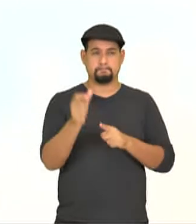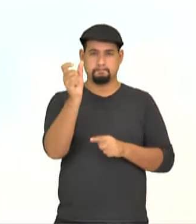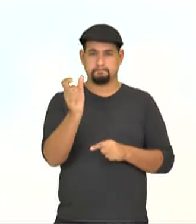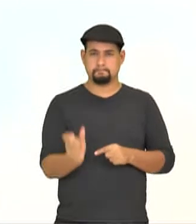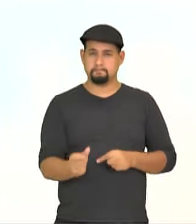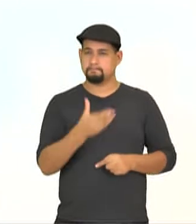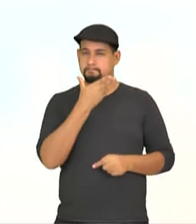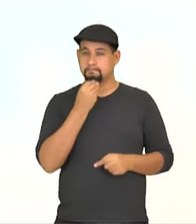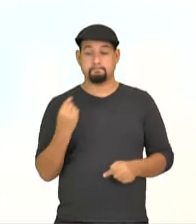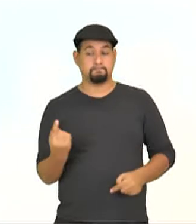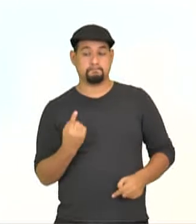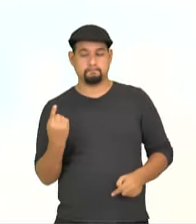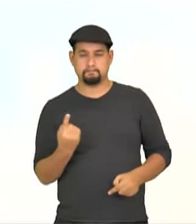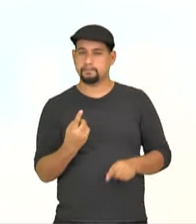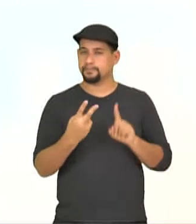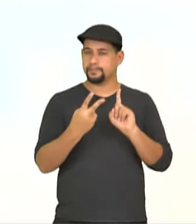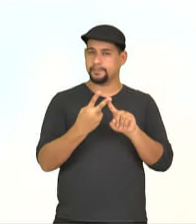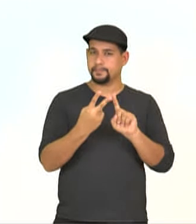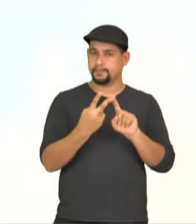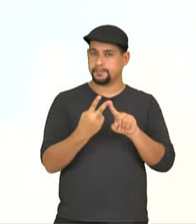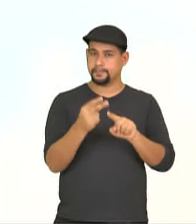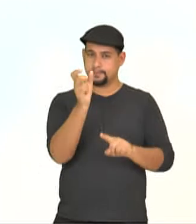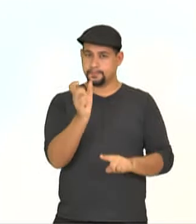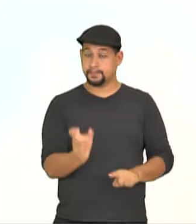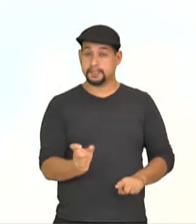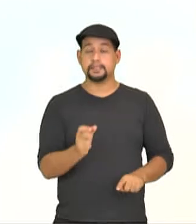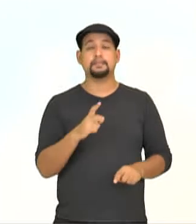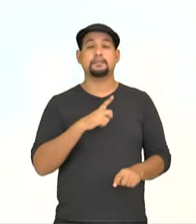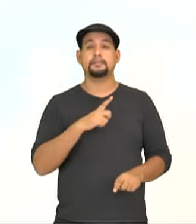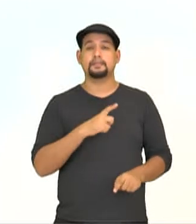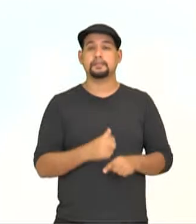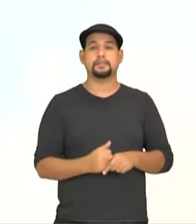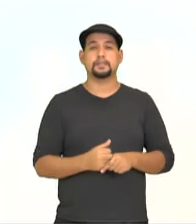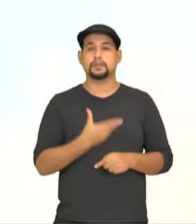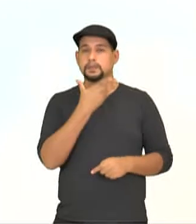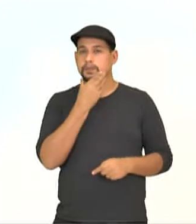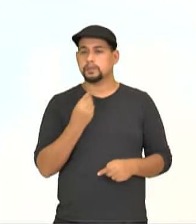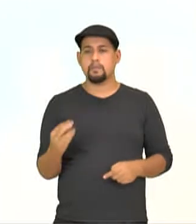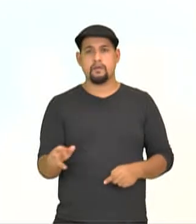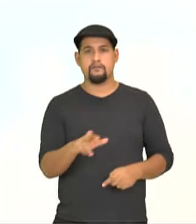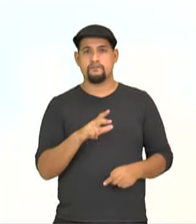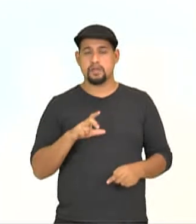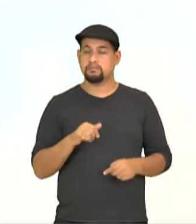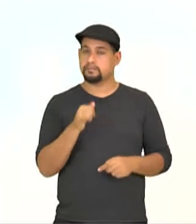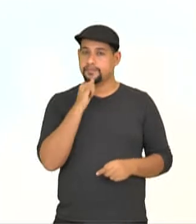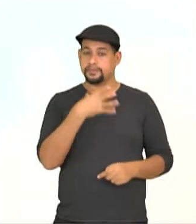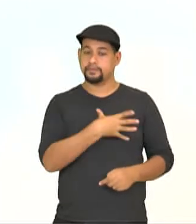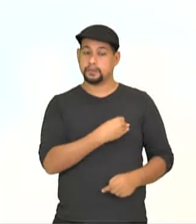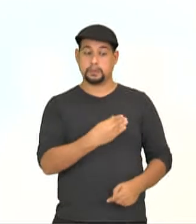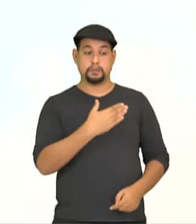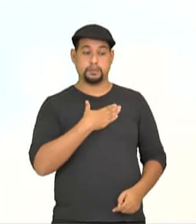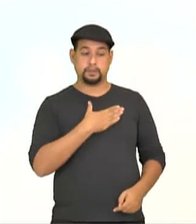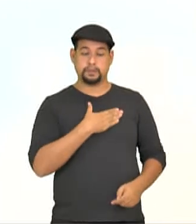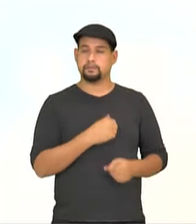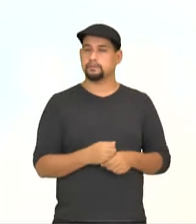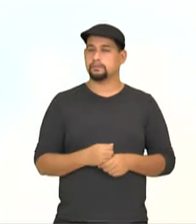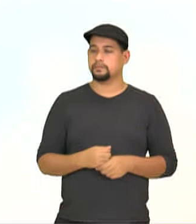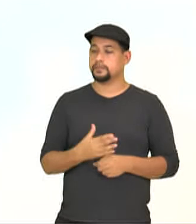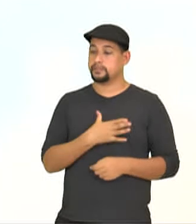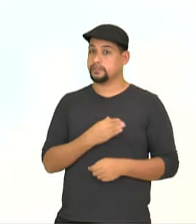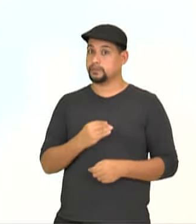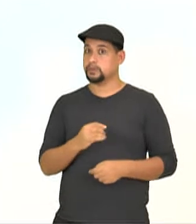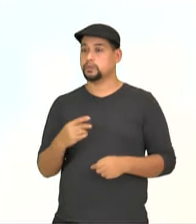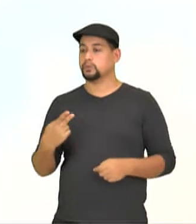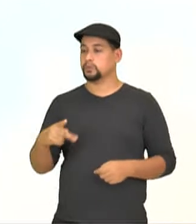masculino singular, na segunda, o masculino plural. Hijo mío, hijos míos. Hijo tuyo,